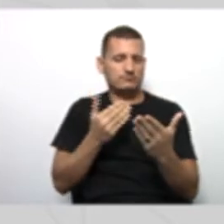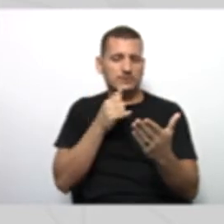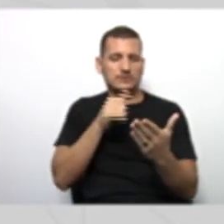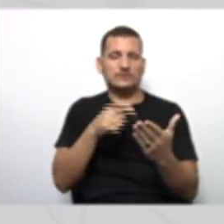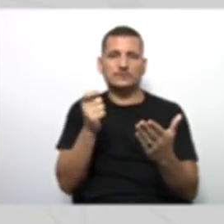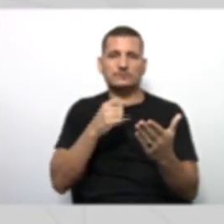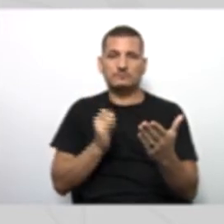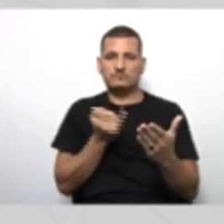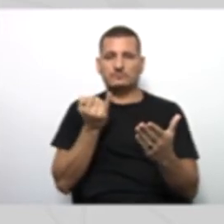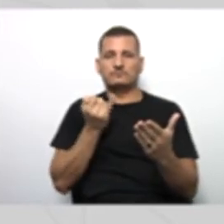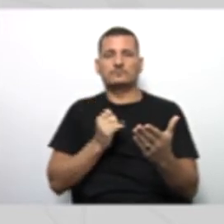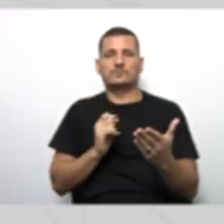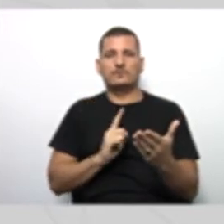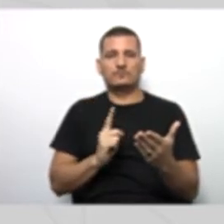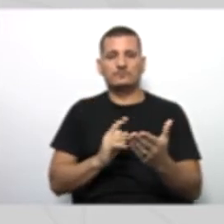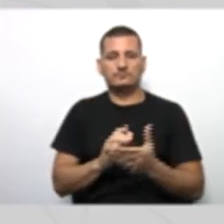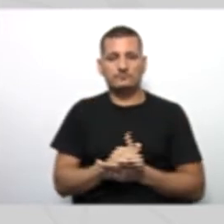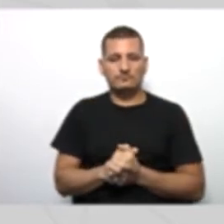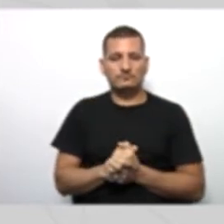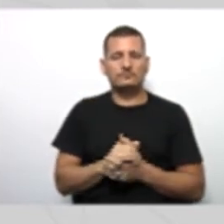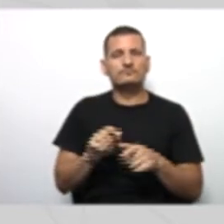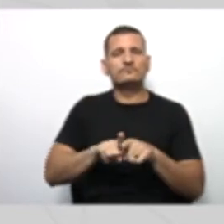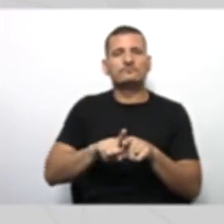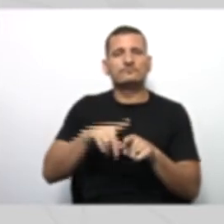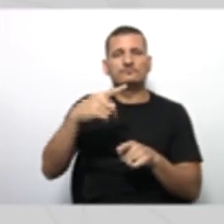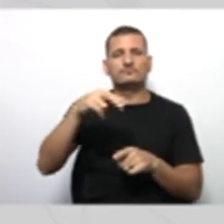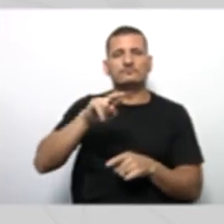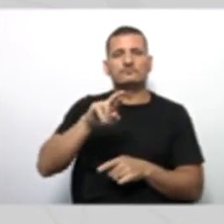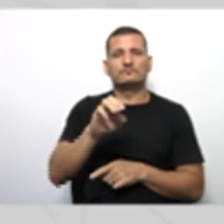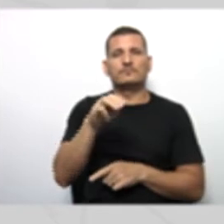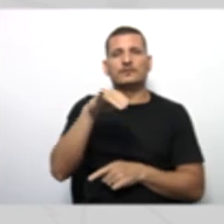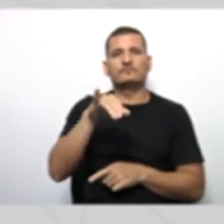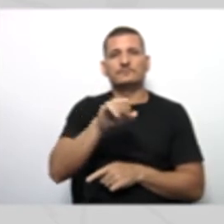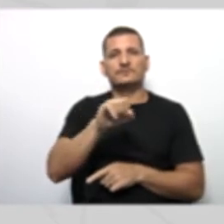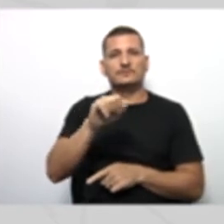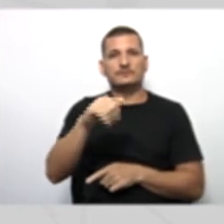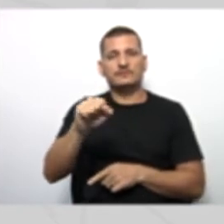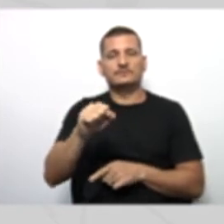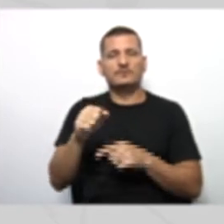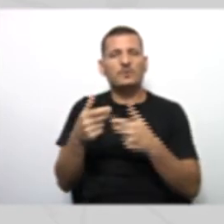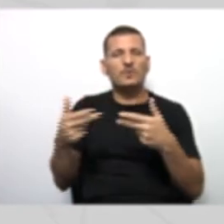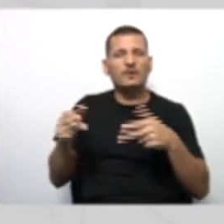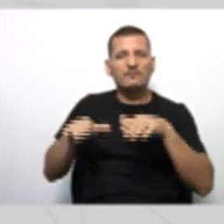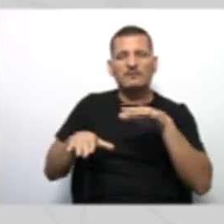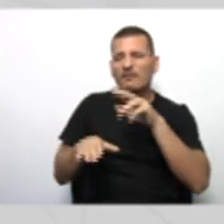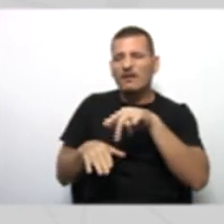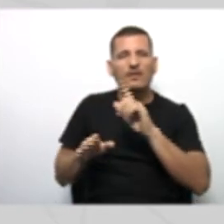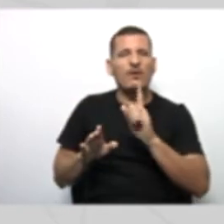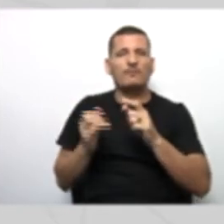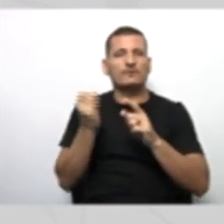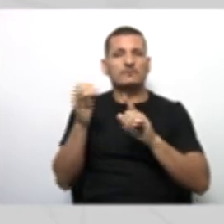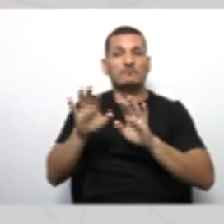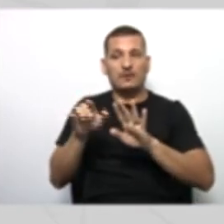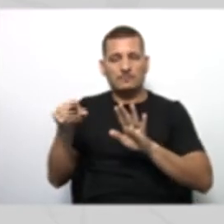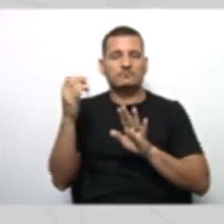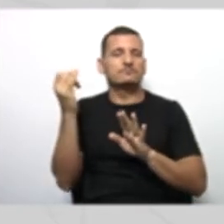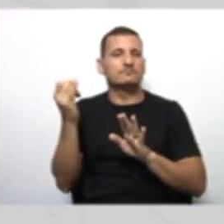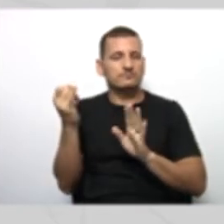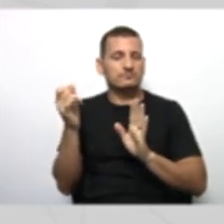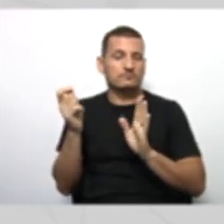foi entregue, aí vai lá todas as atas de reunião, tudo que foi feito em relação ao projeto, aplicar técnicas para coletas de